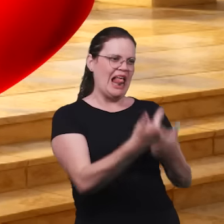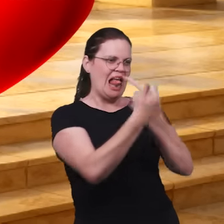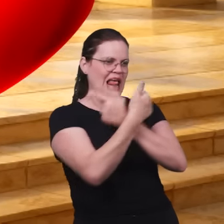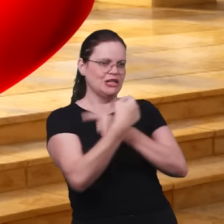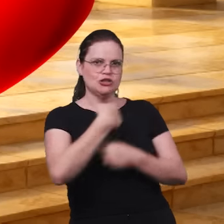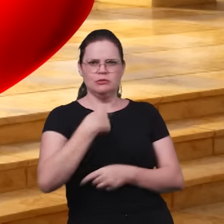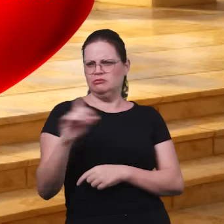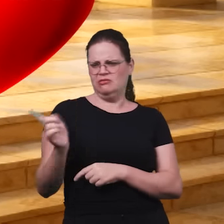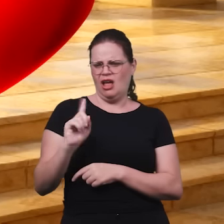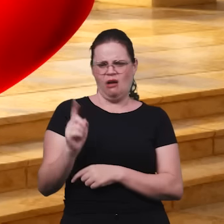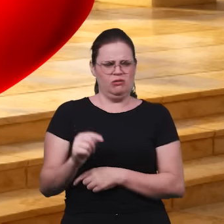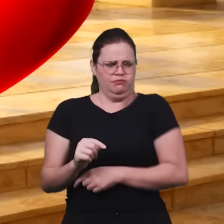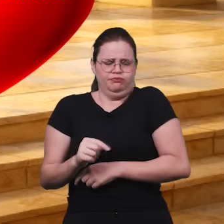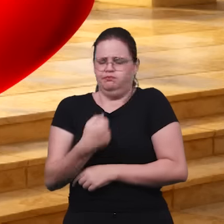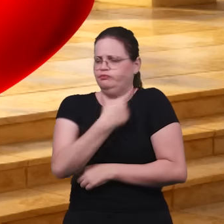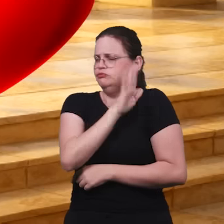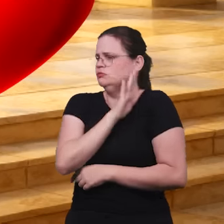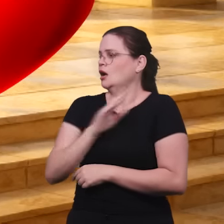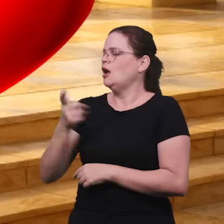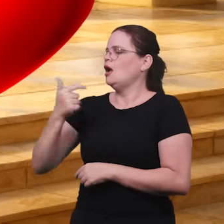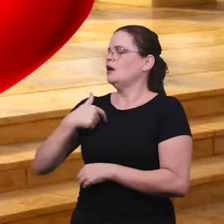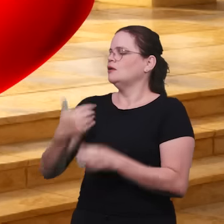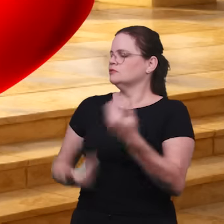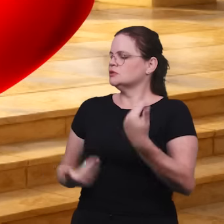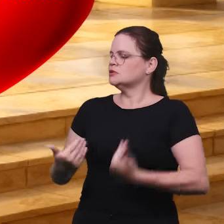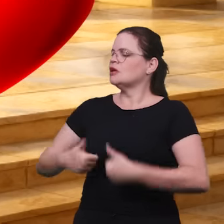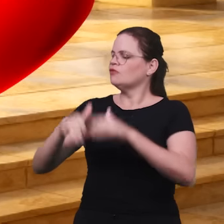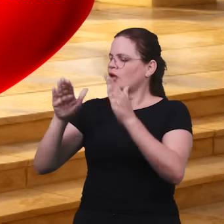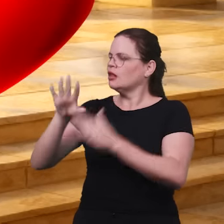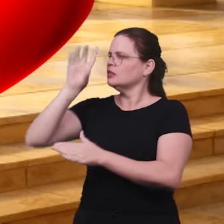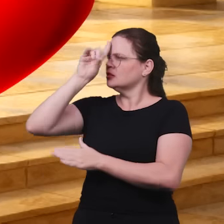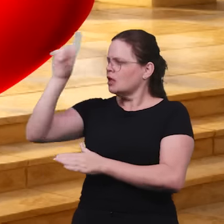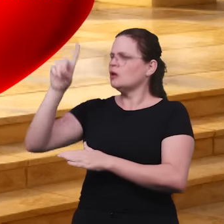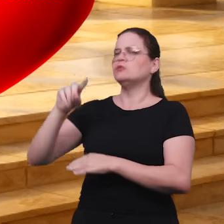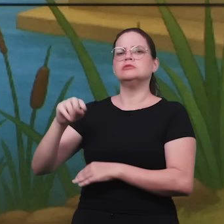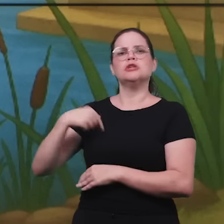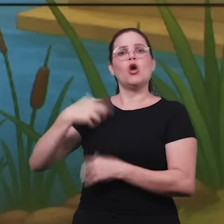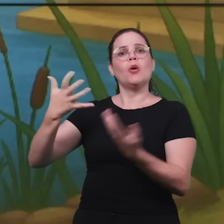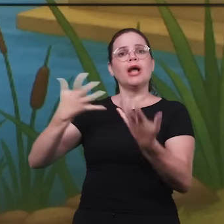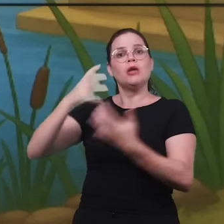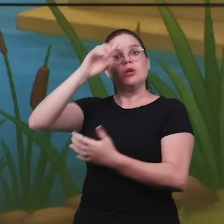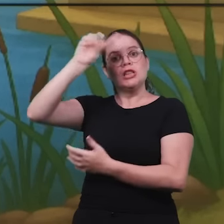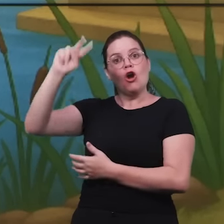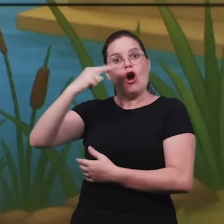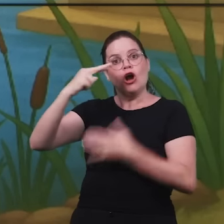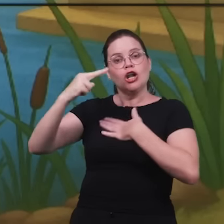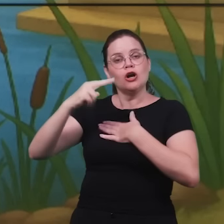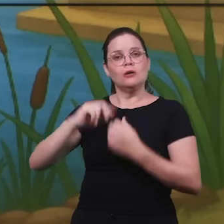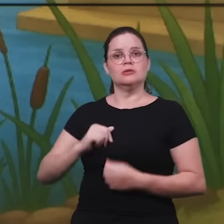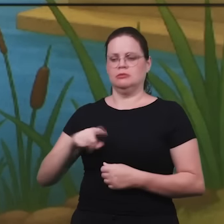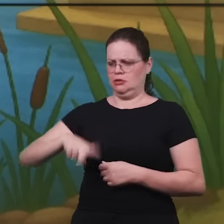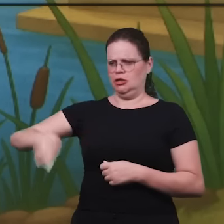A confiança daqueles servos era no Senhor e eles continuaram firmes na sua